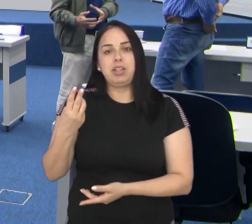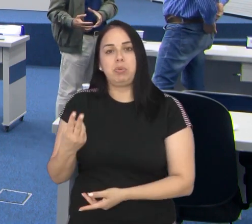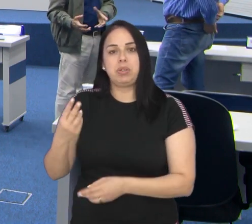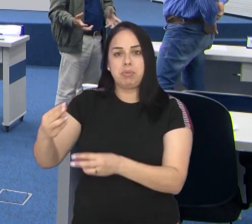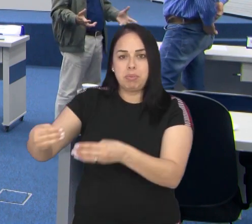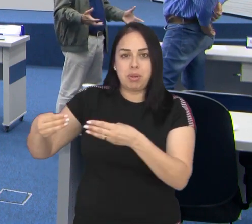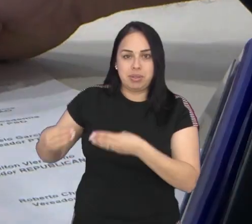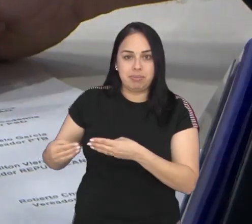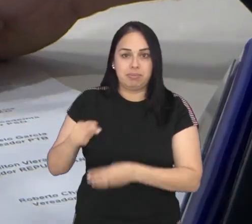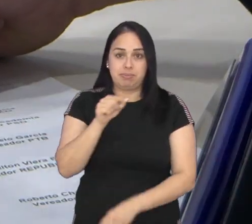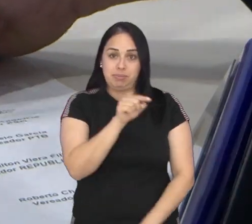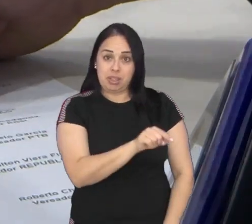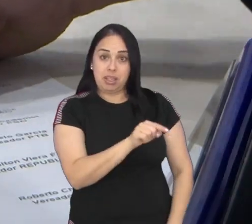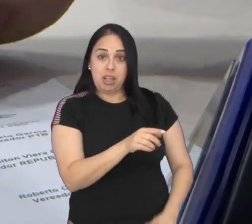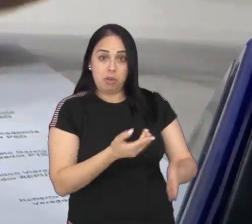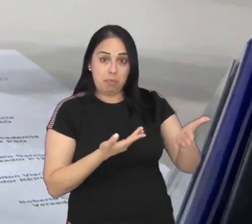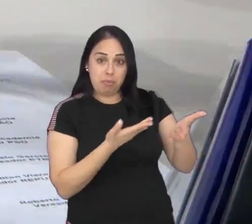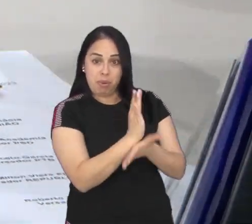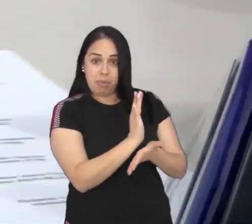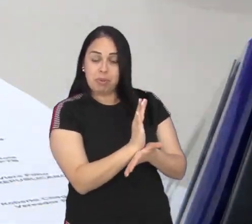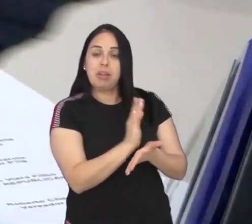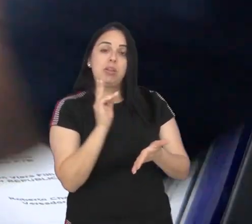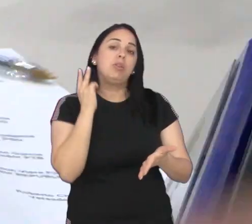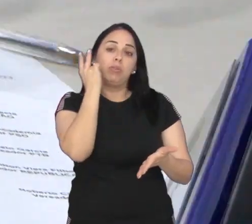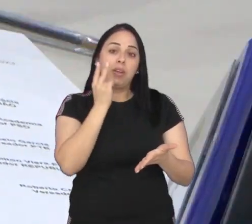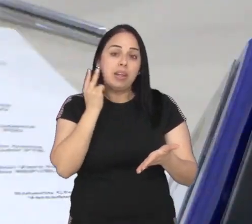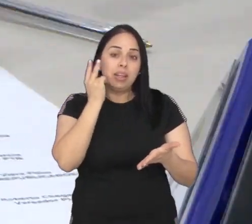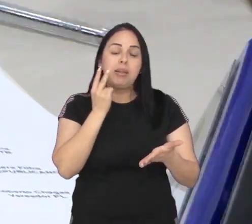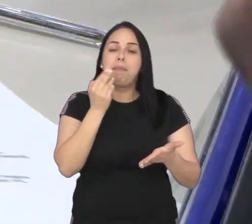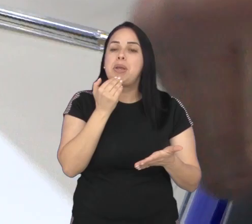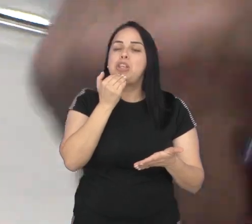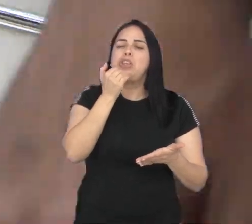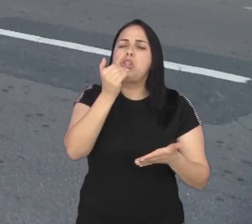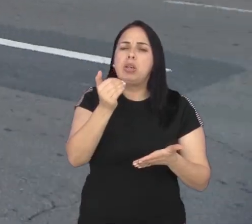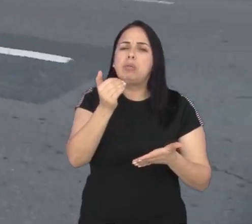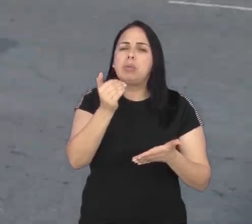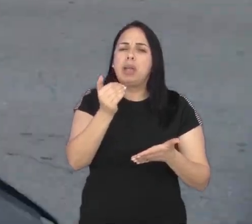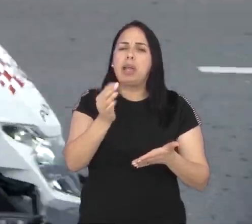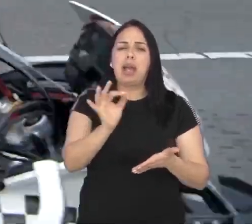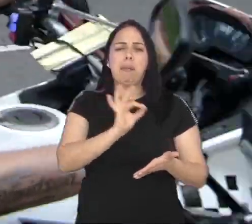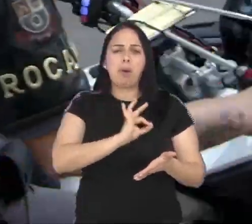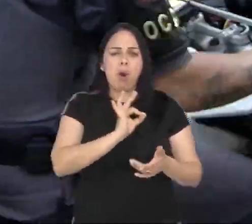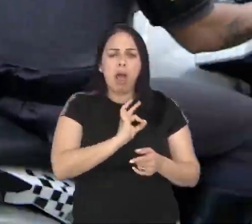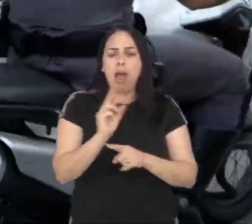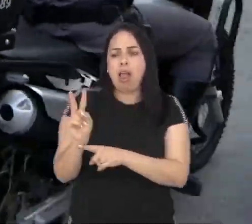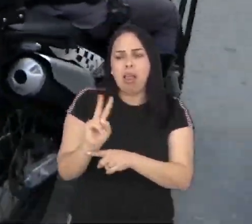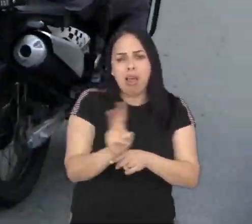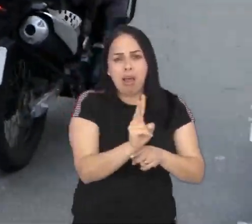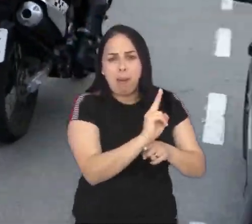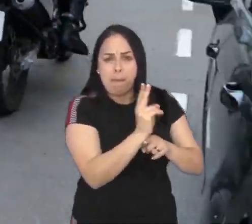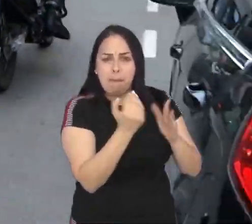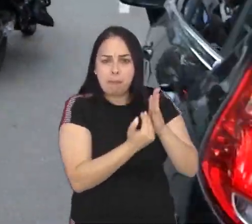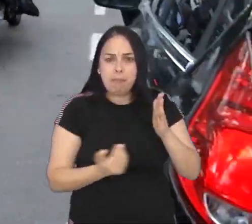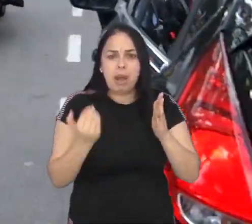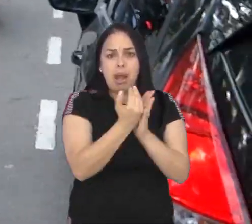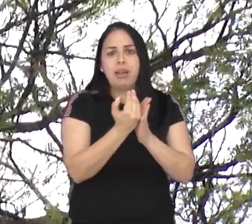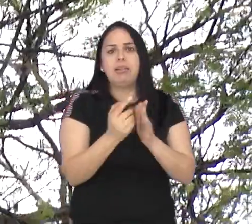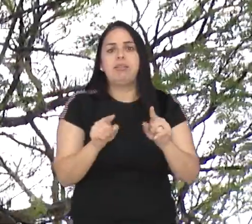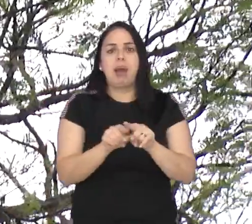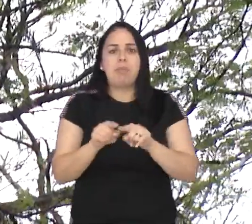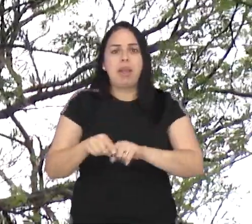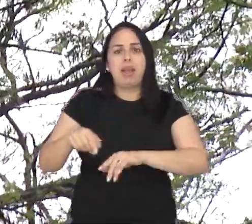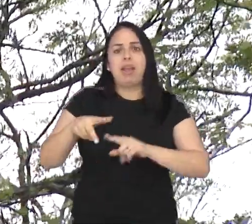2 moções. Nos requerimentos aprovados, os parlamentares solicitam reforço no policiamento